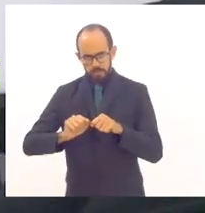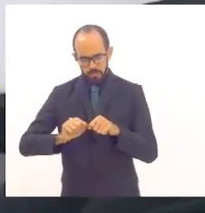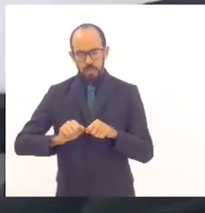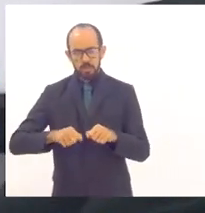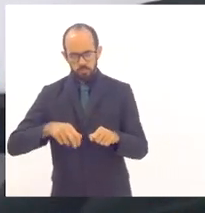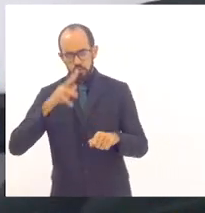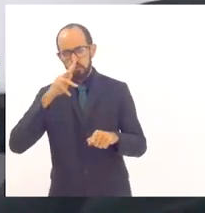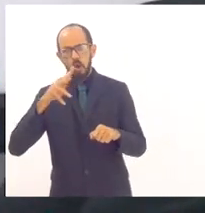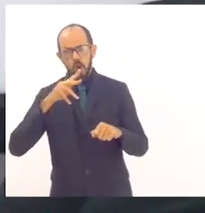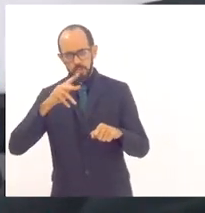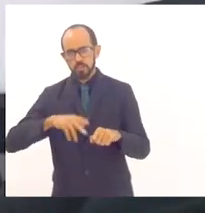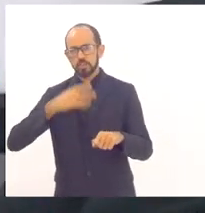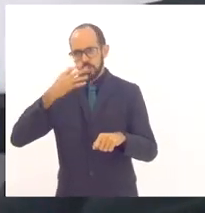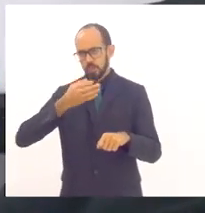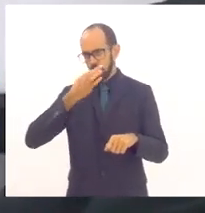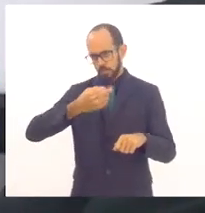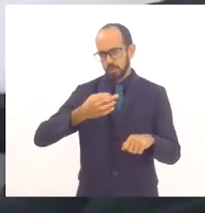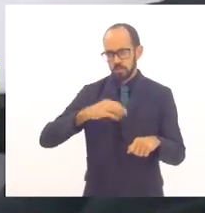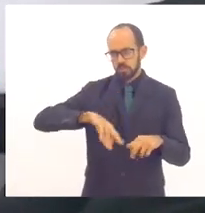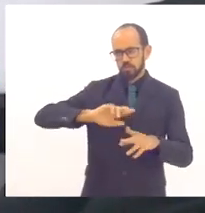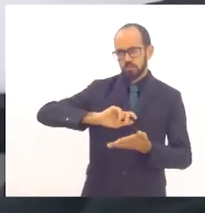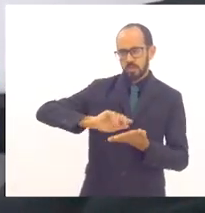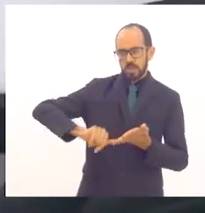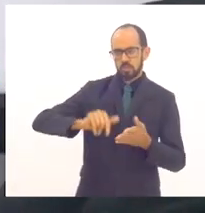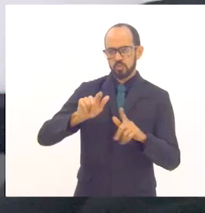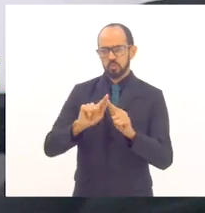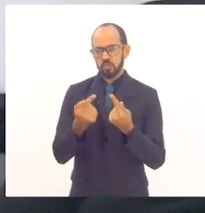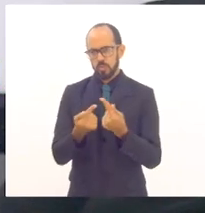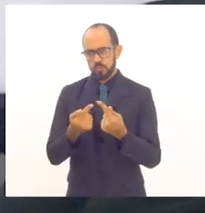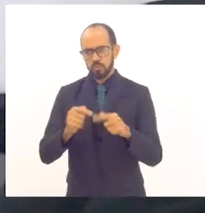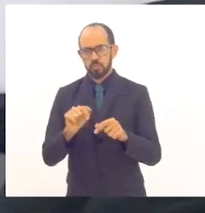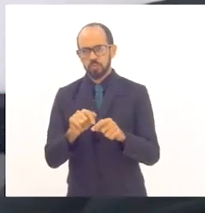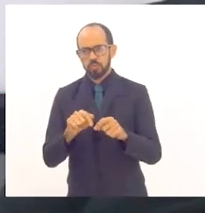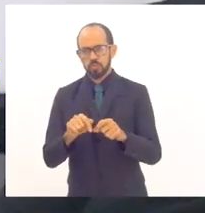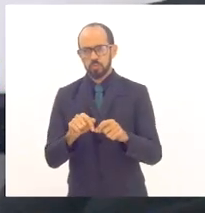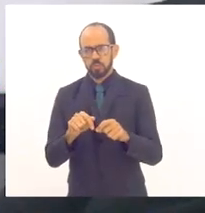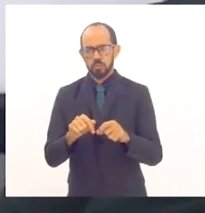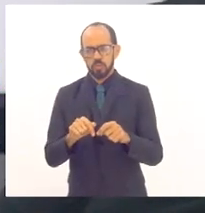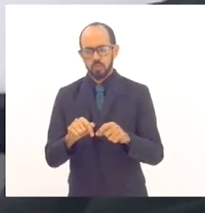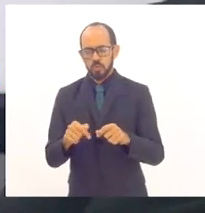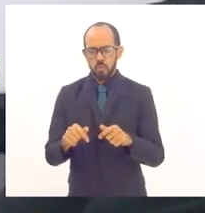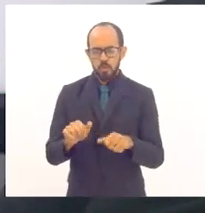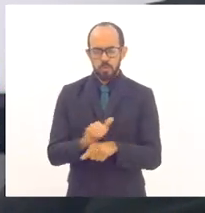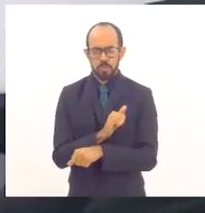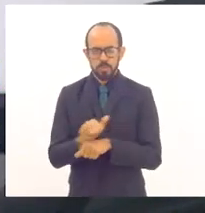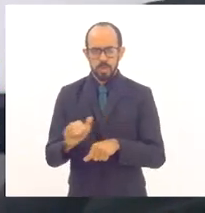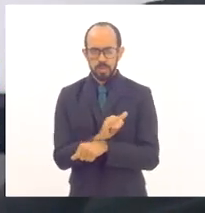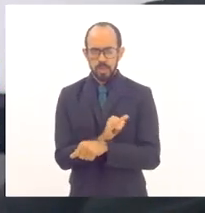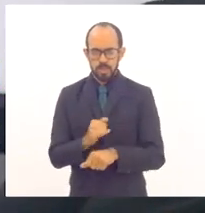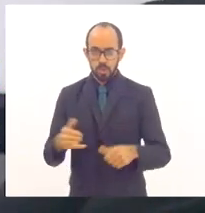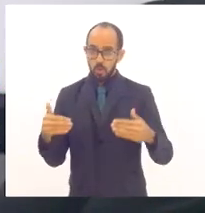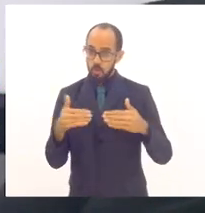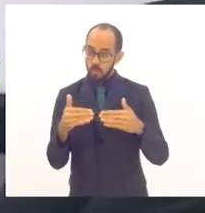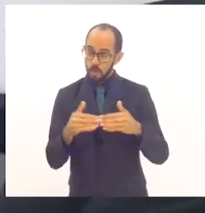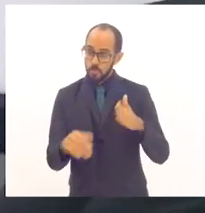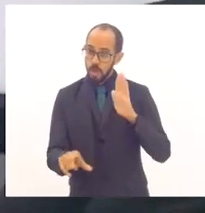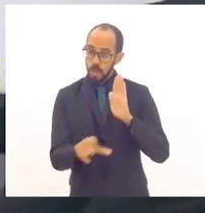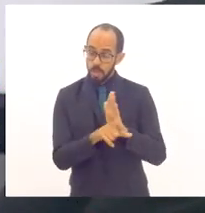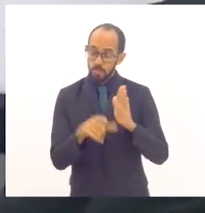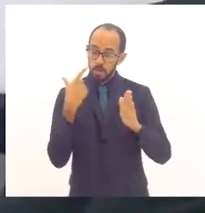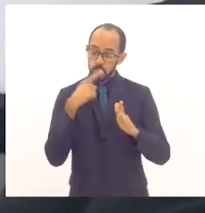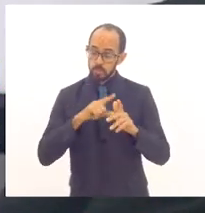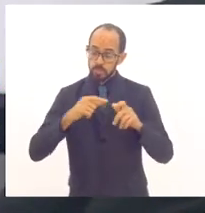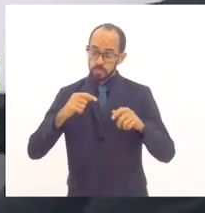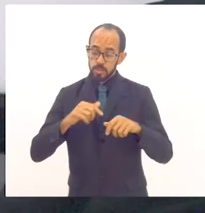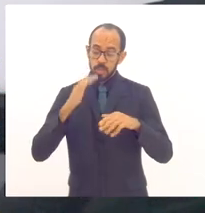nos diferentes grupos, nas diferentes instituições, a partir de um arcabouço legal que desse conta das nossas